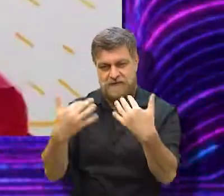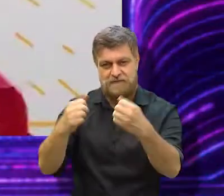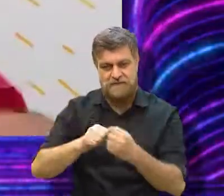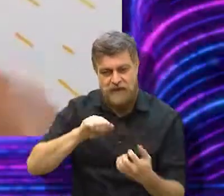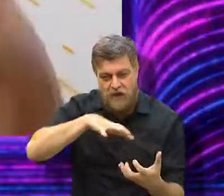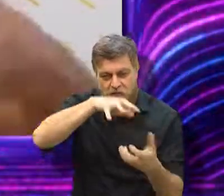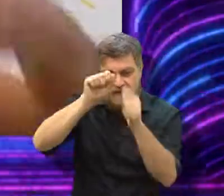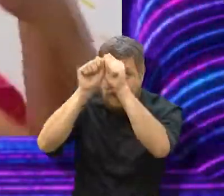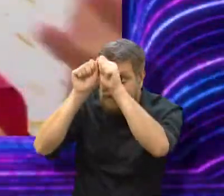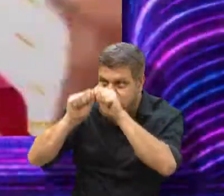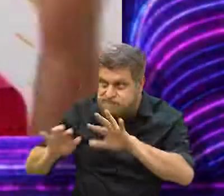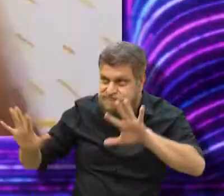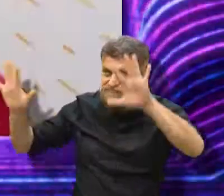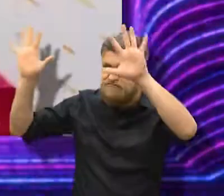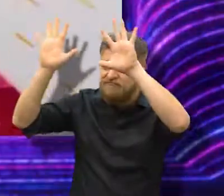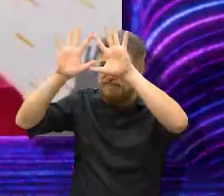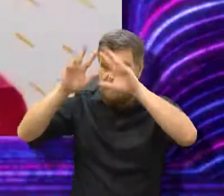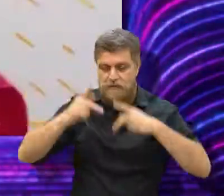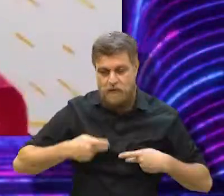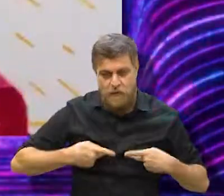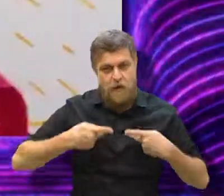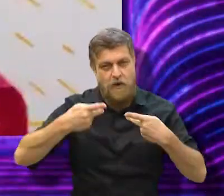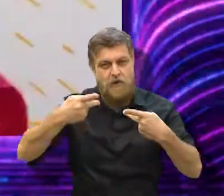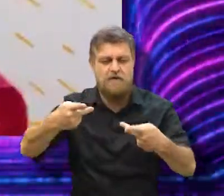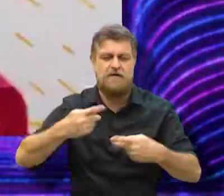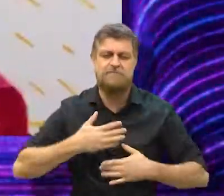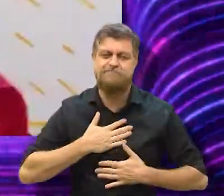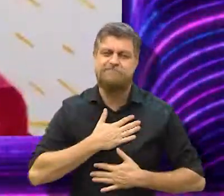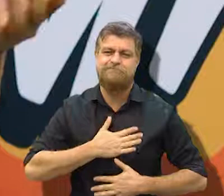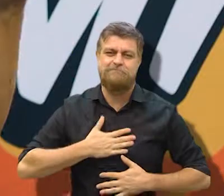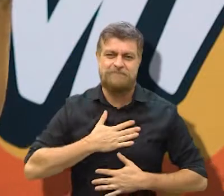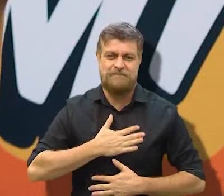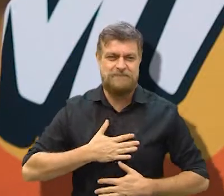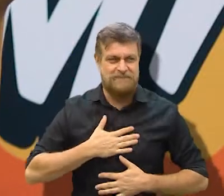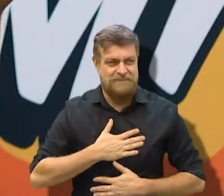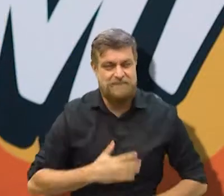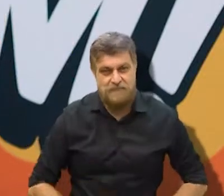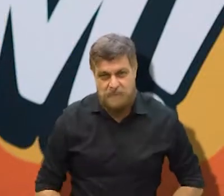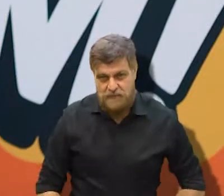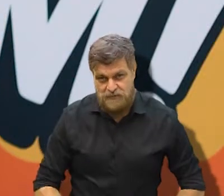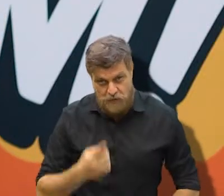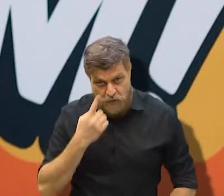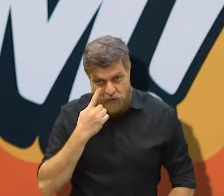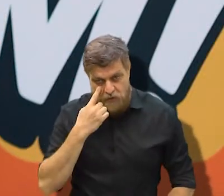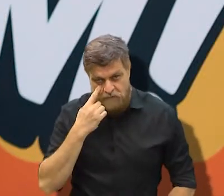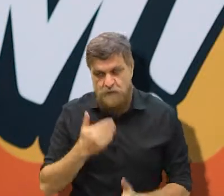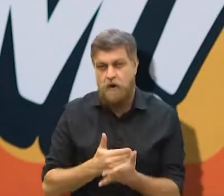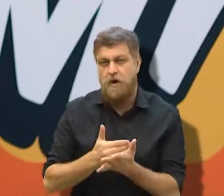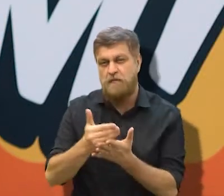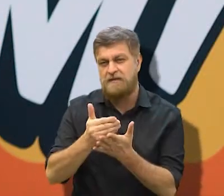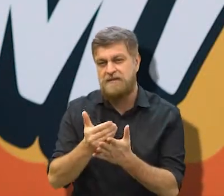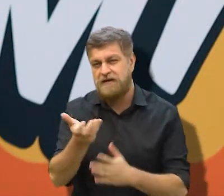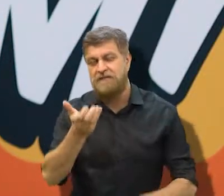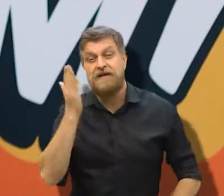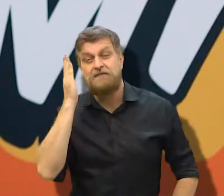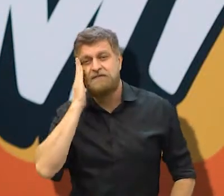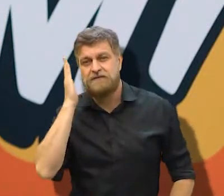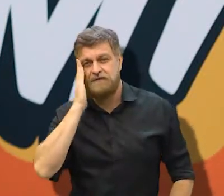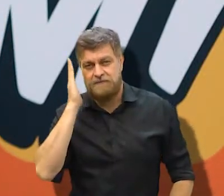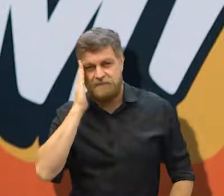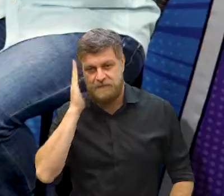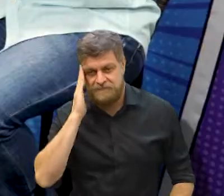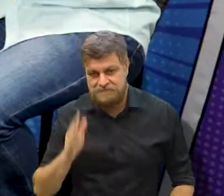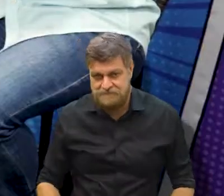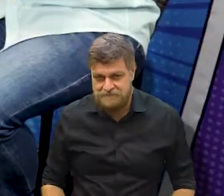Épico. Muito obrigado pelo convite, tô feliz de estar aqui, pessoal. Seja bem-vindo. E olha, já vamos começar aí, eu quero